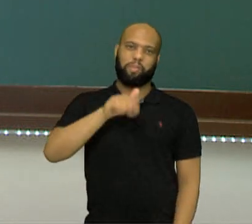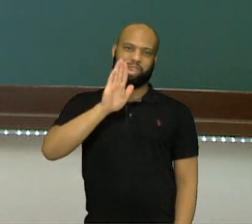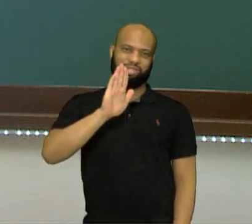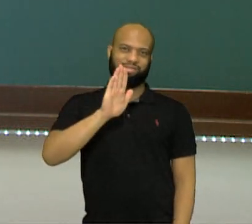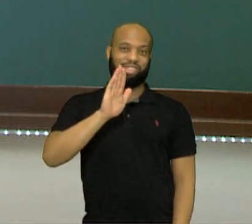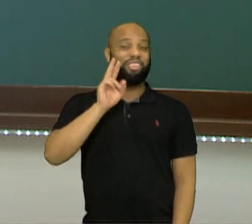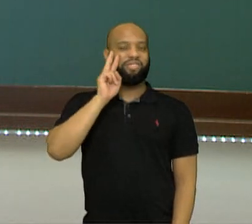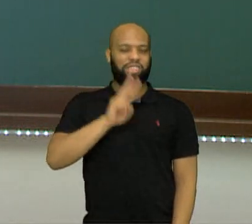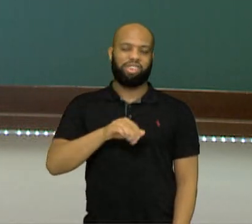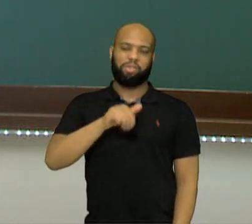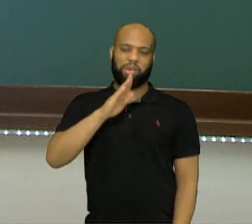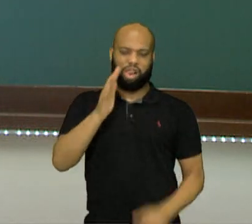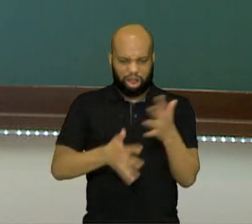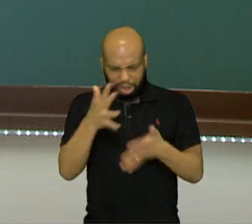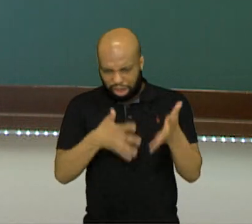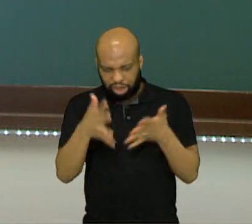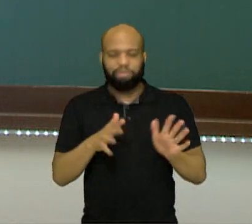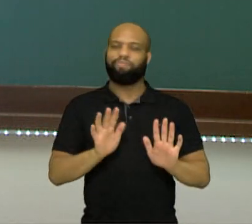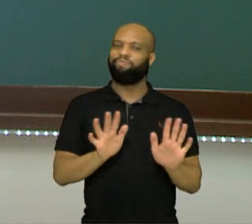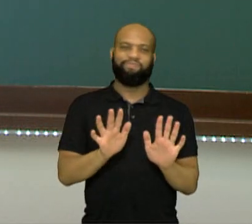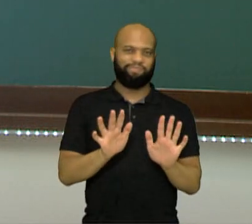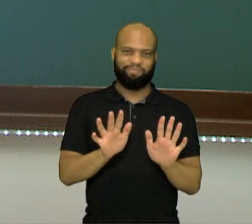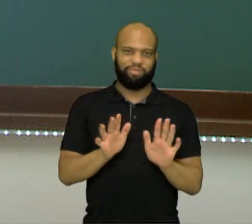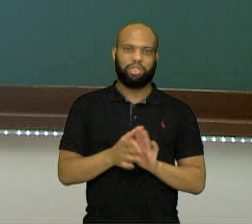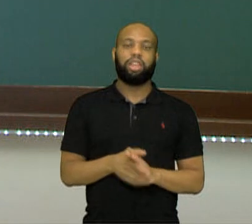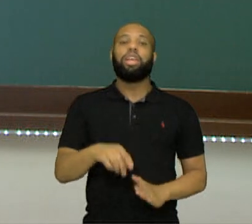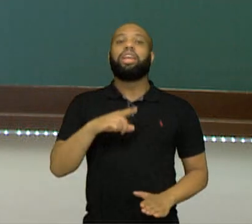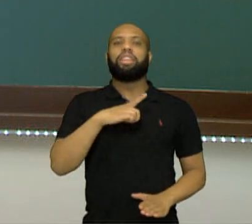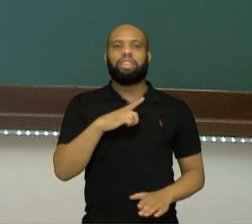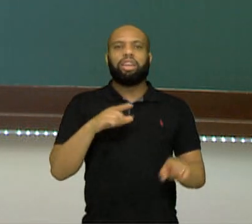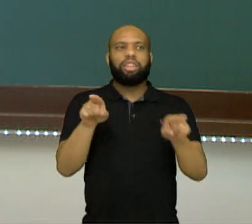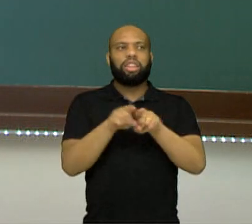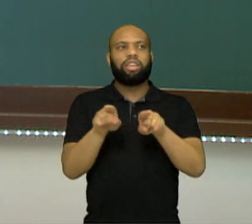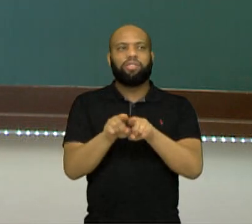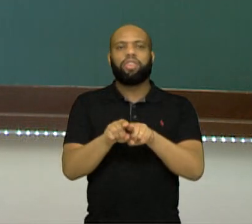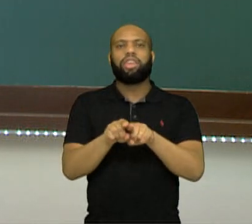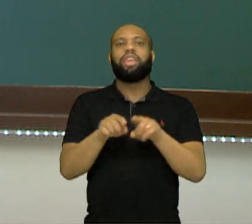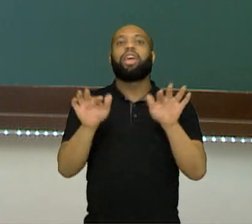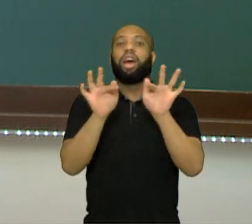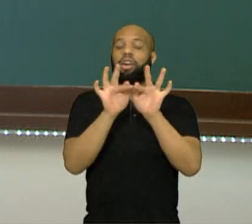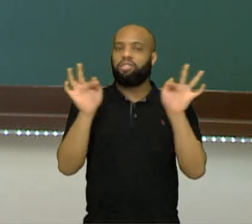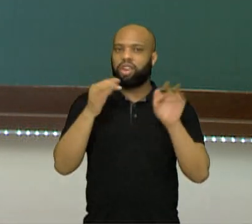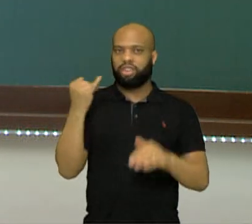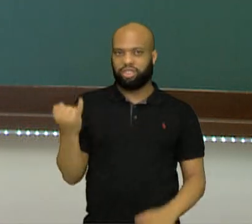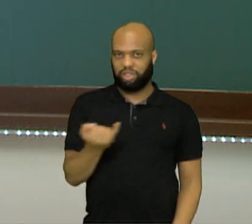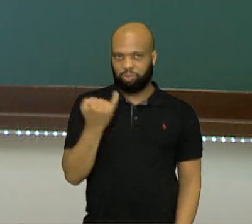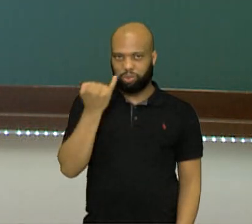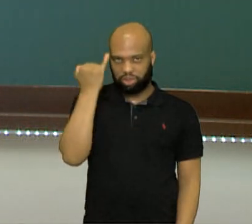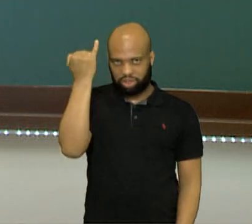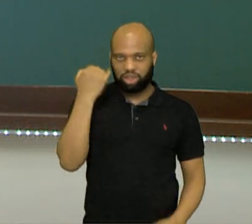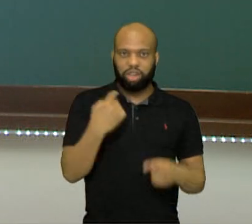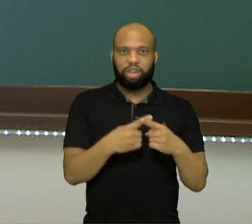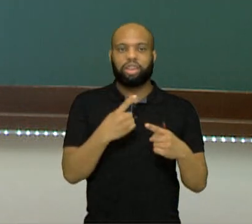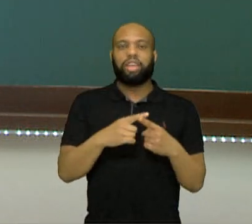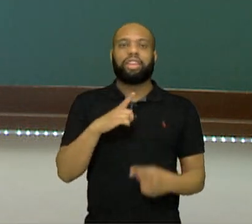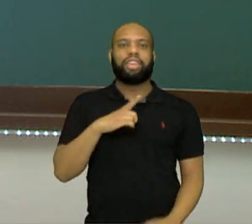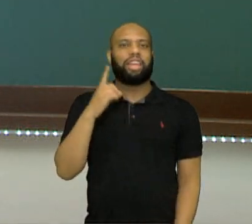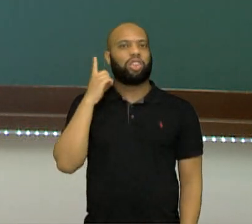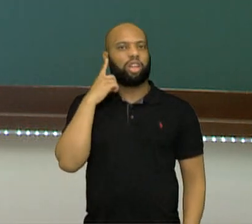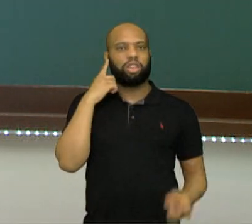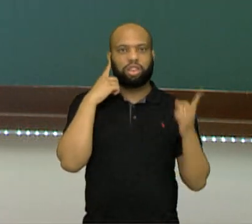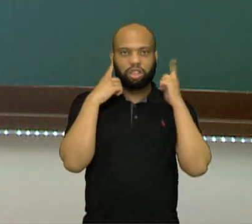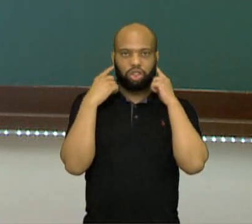falar num ditado? É um ditado popular, Que nós temos 2 ouvidos e uma boca.